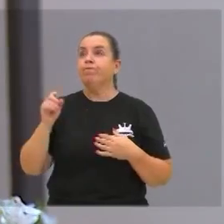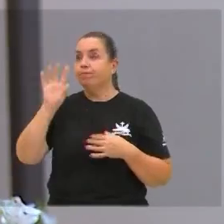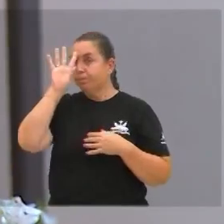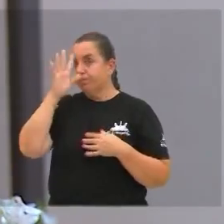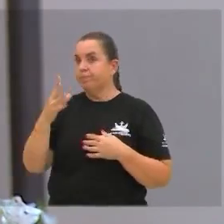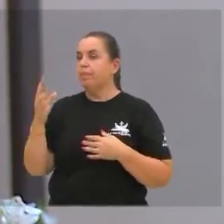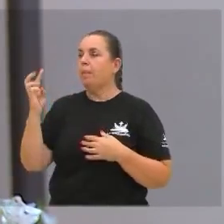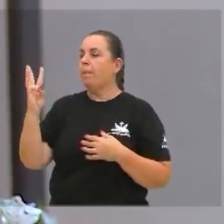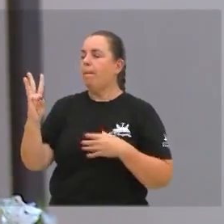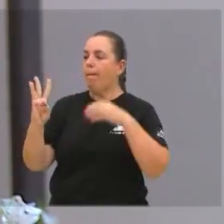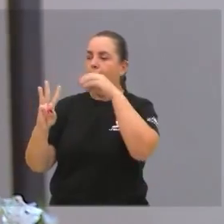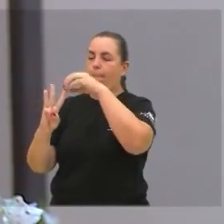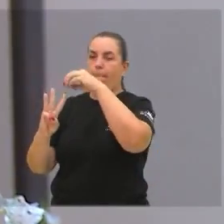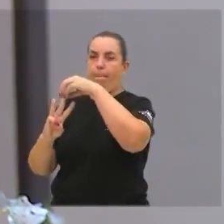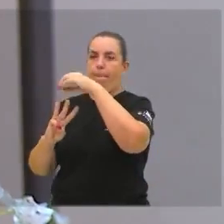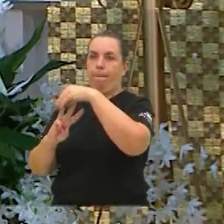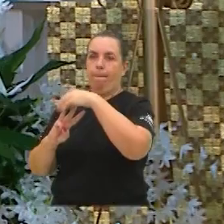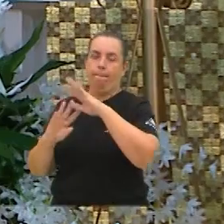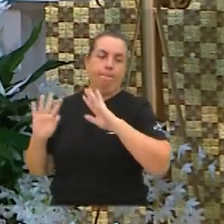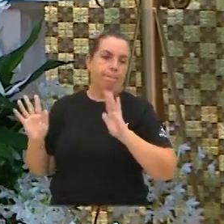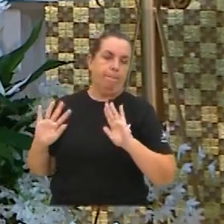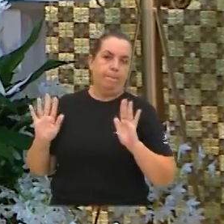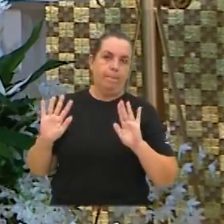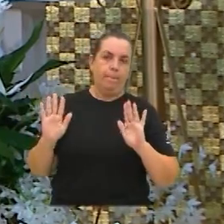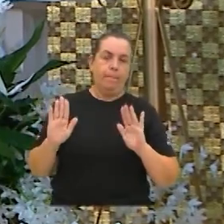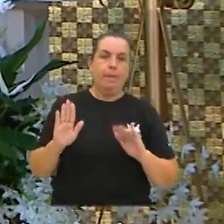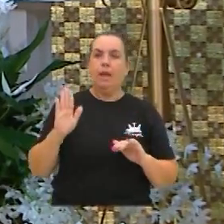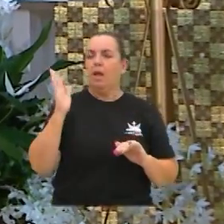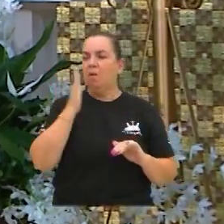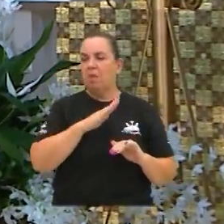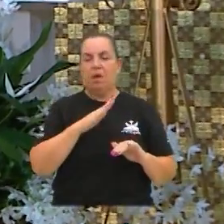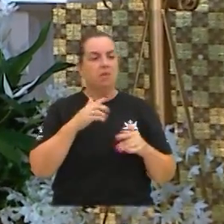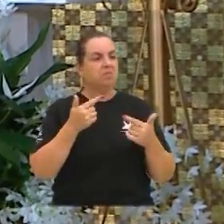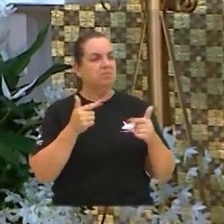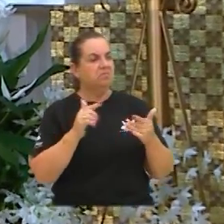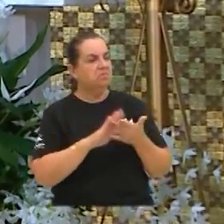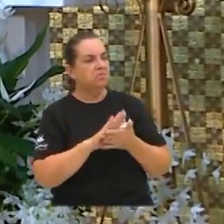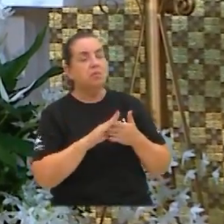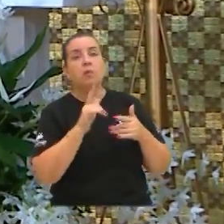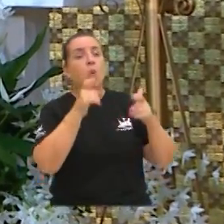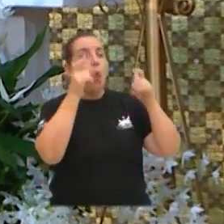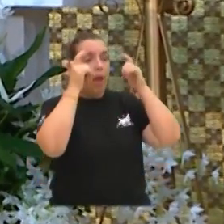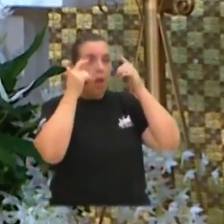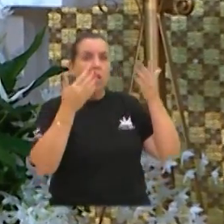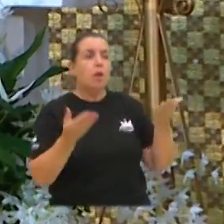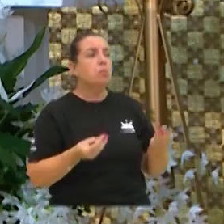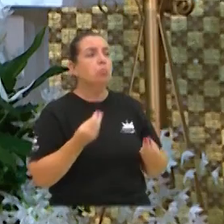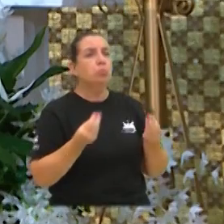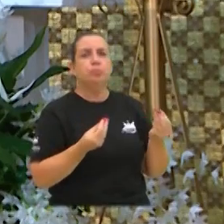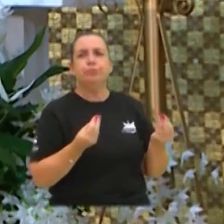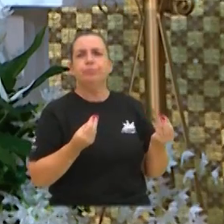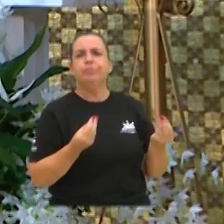Eles entraram sem maldade e foram lá: cadê o vosso rei?